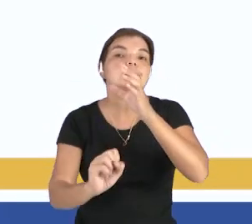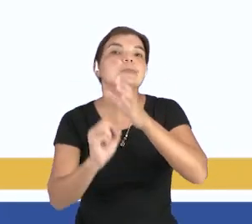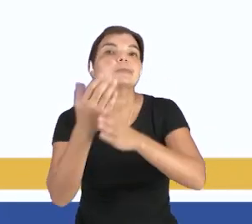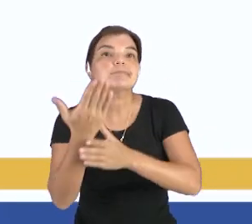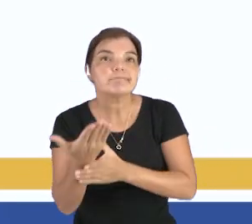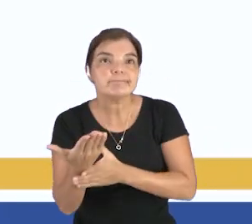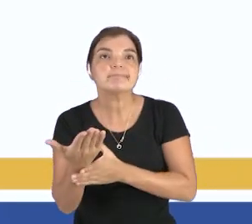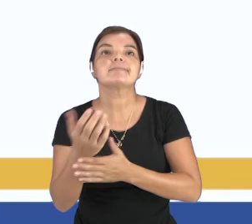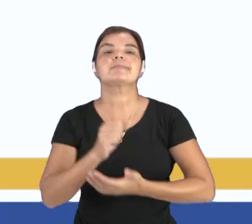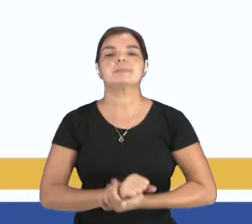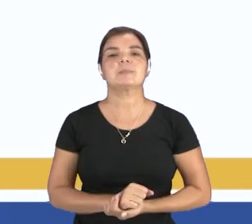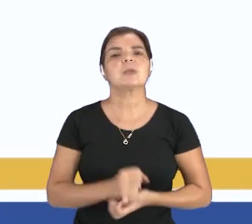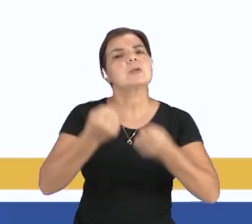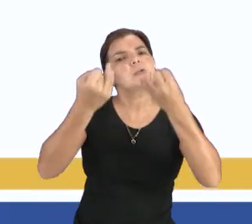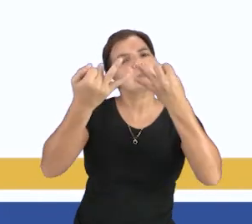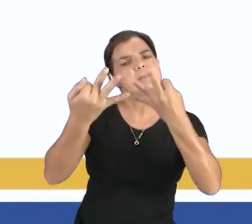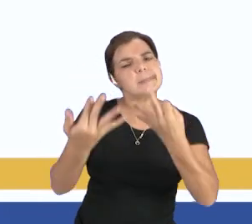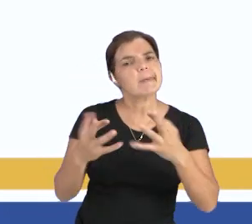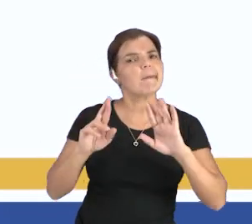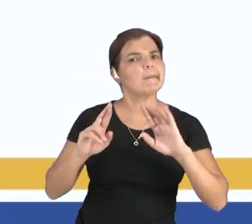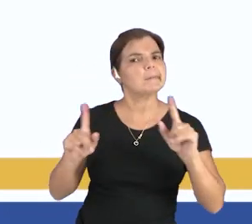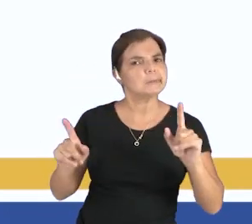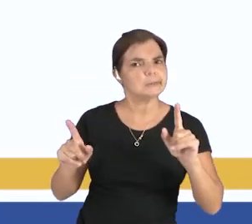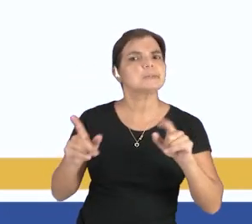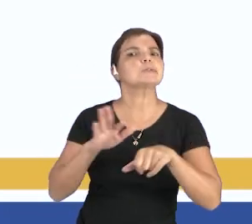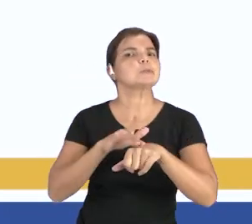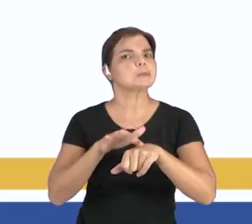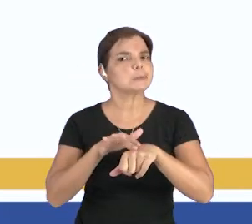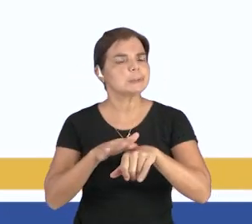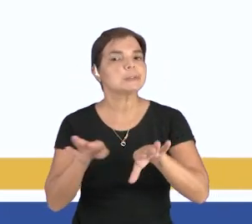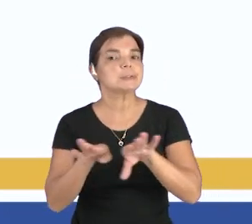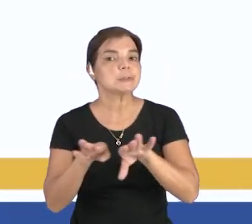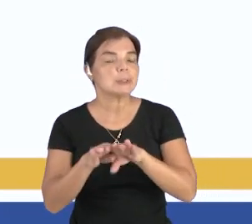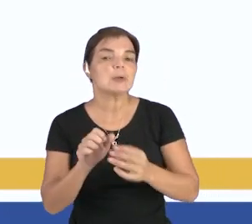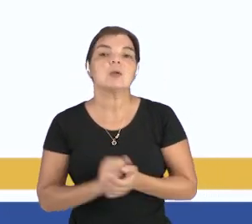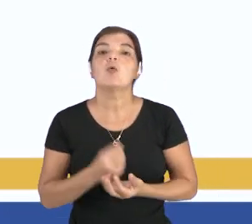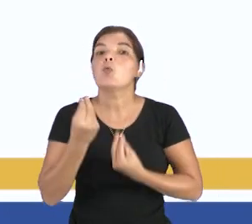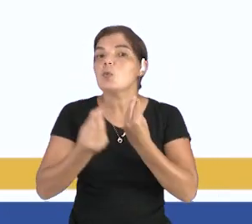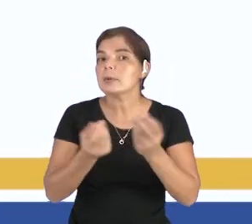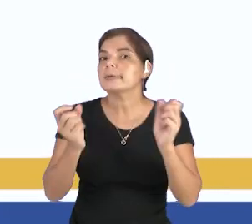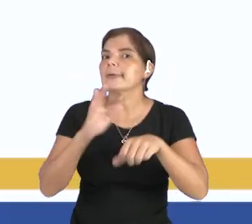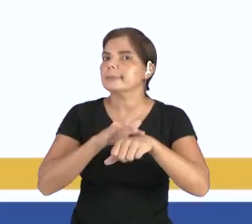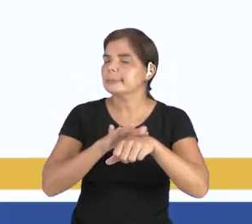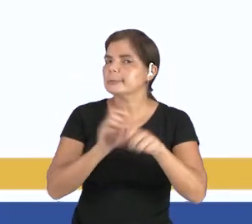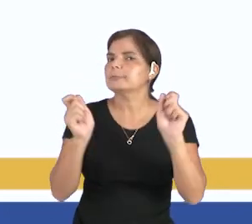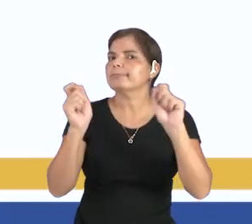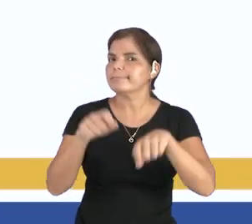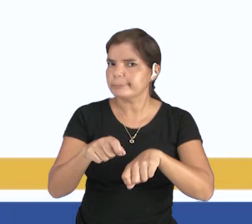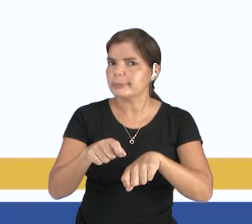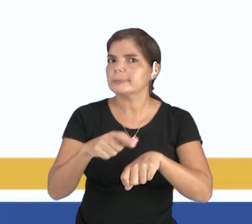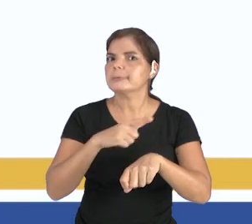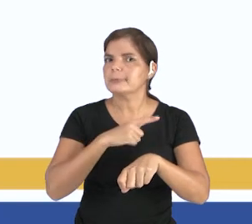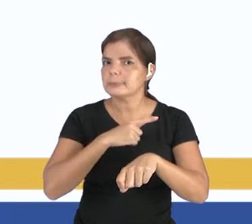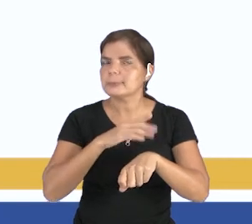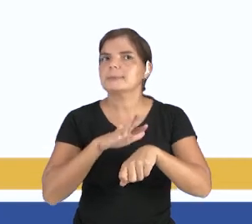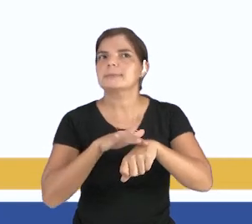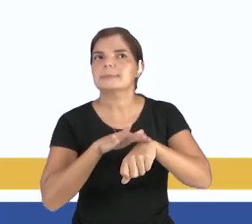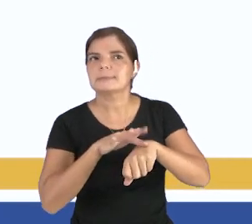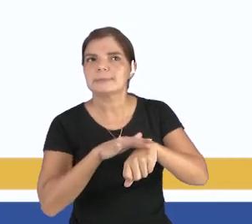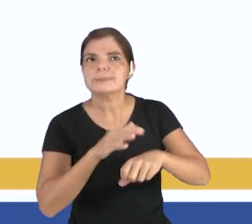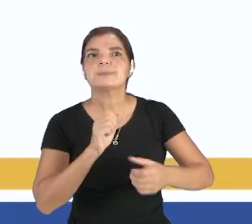aconteceu, né? Explicar a diferença para outras doenças também, explicar as causas, né? Quais os motivos que levaram a isso, se